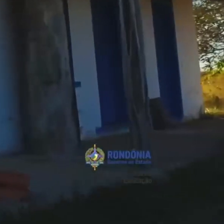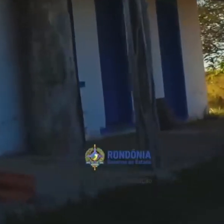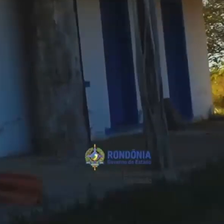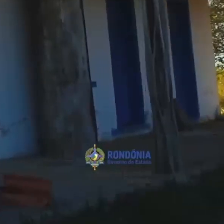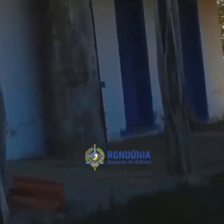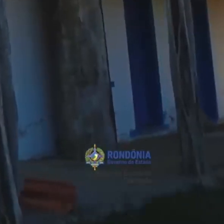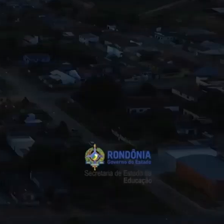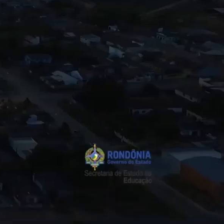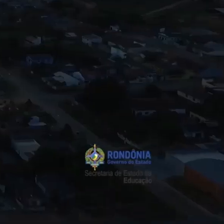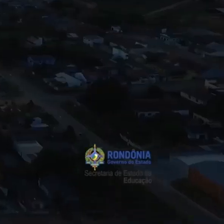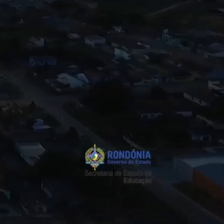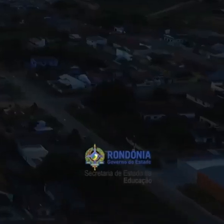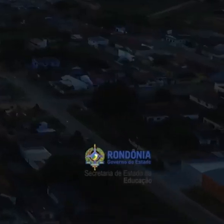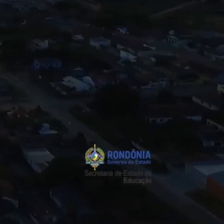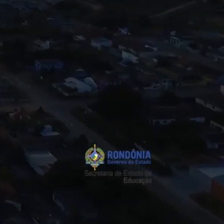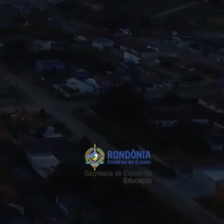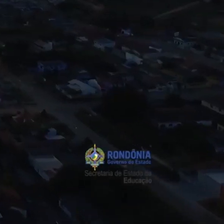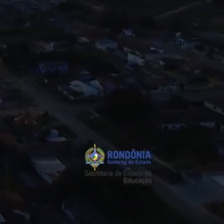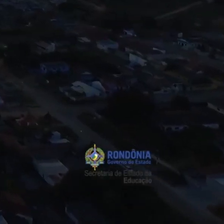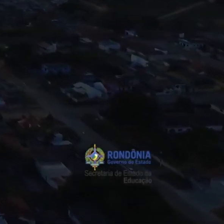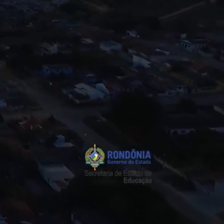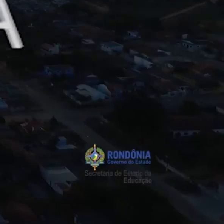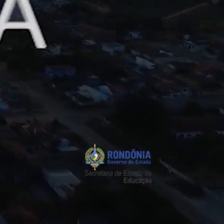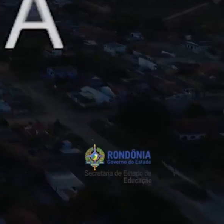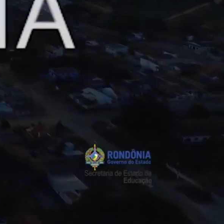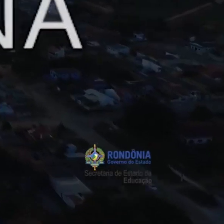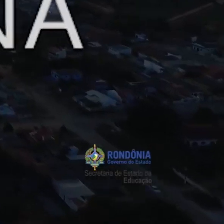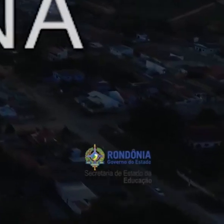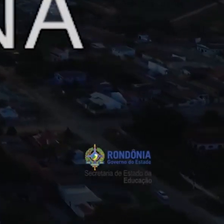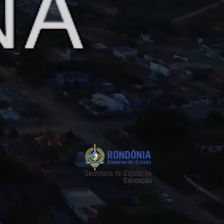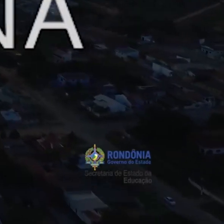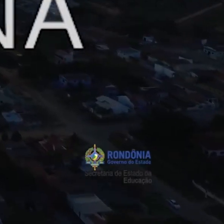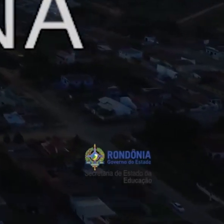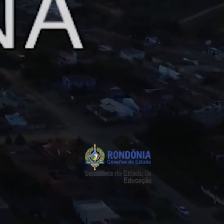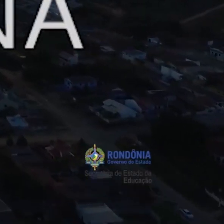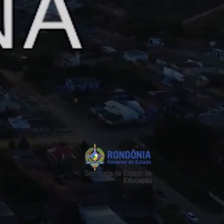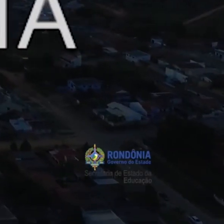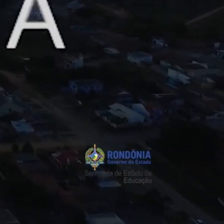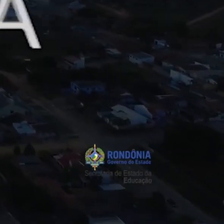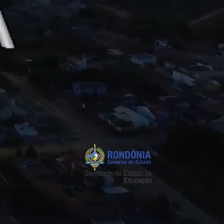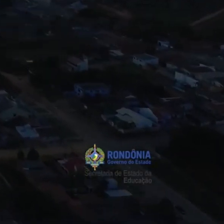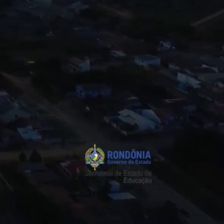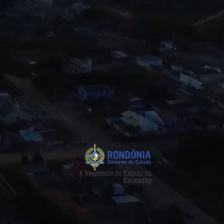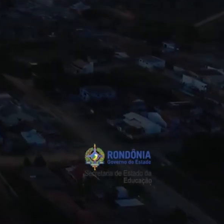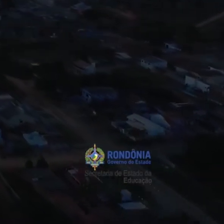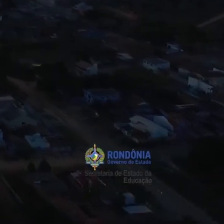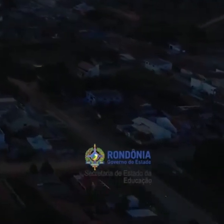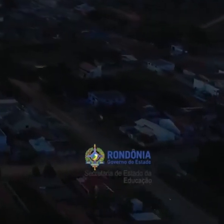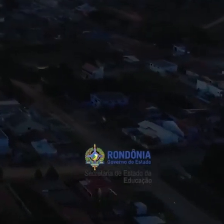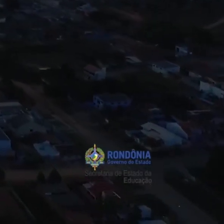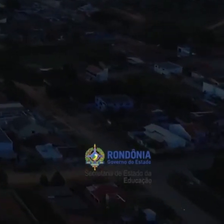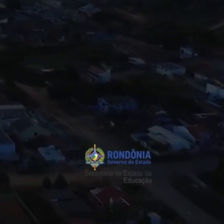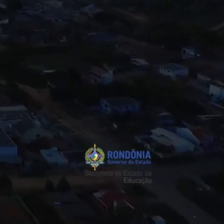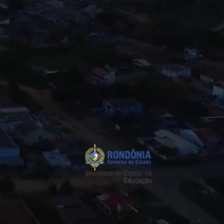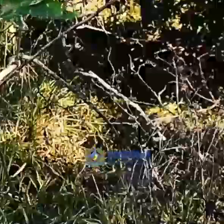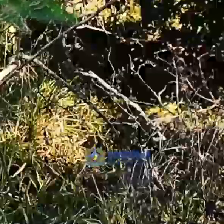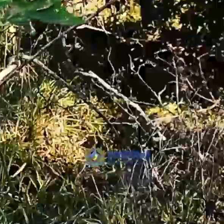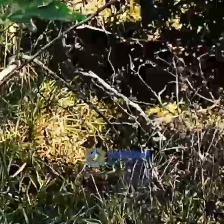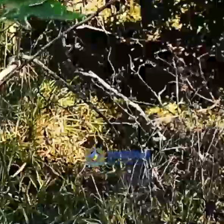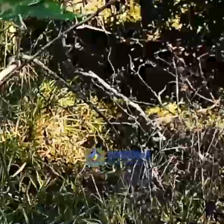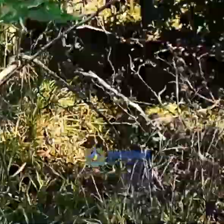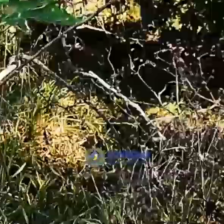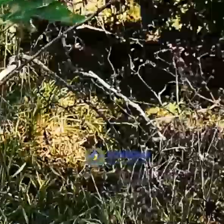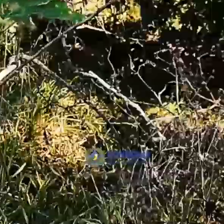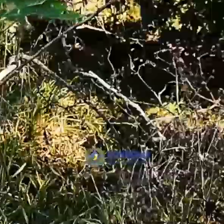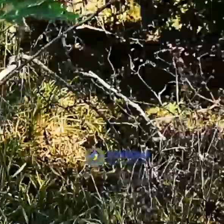Rondon, que deu origem ao município tão conhecido no estado de Rondônia, que foi o município de Vilhena.